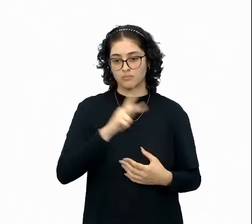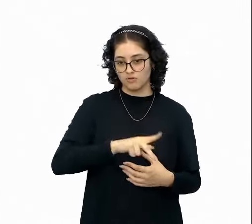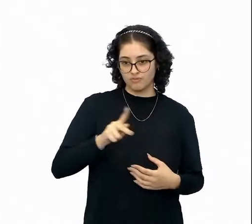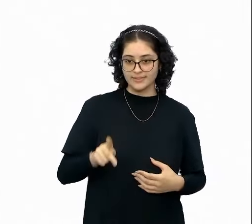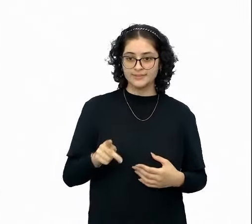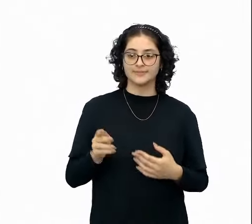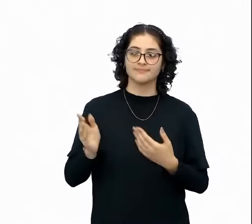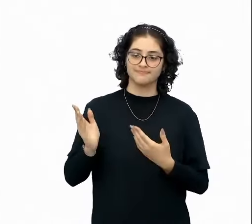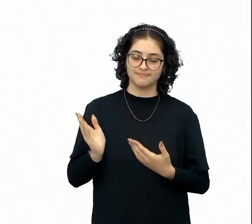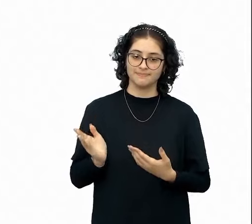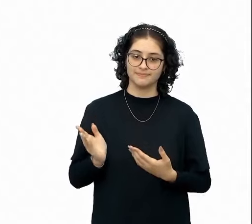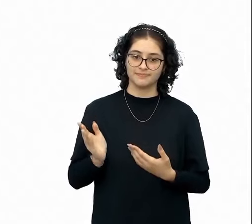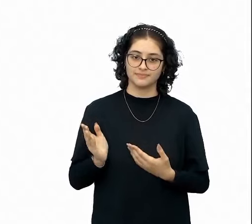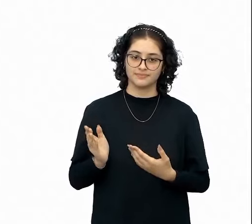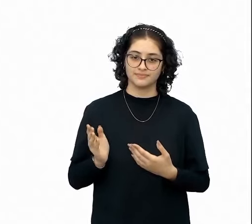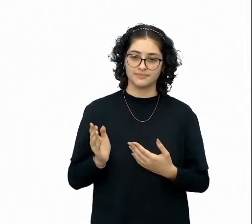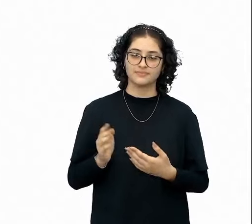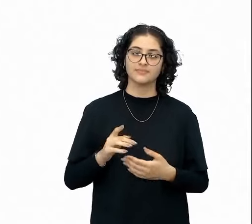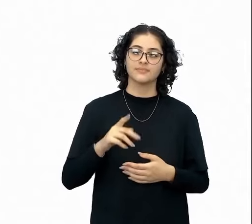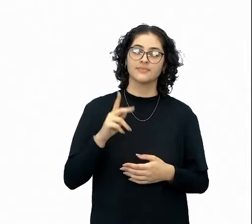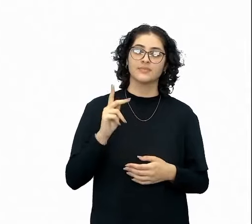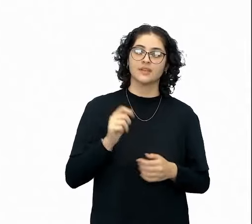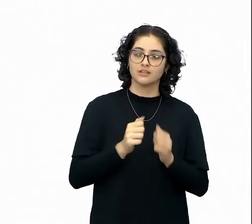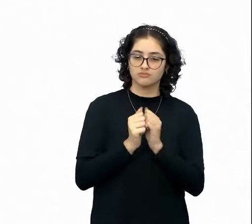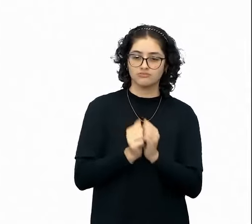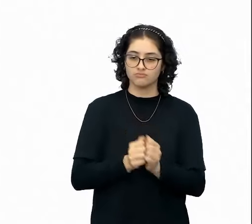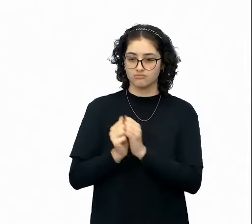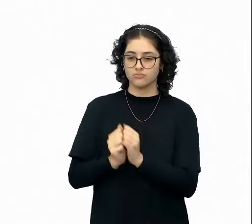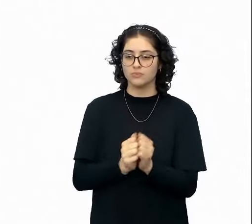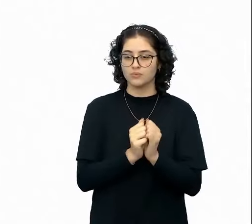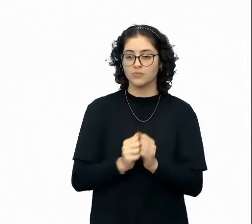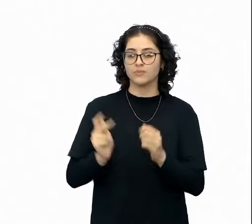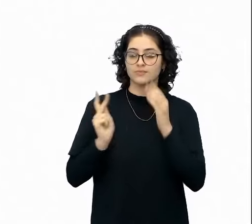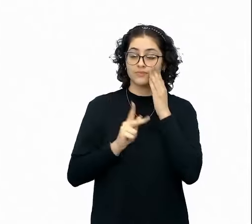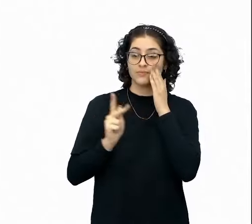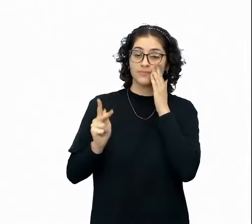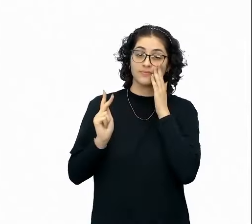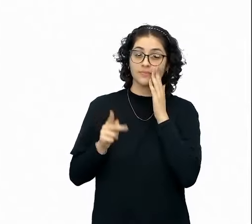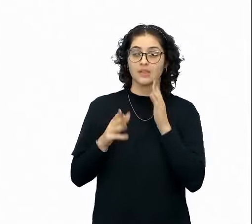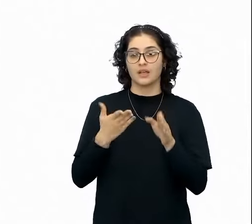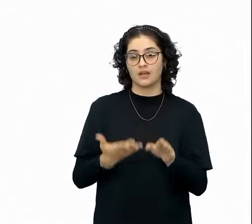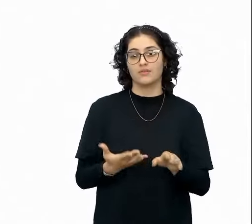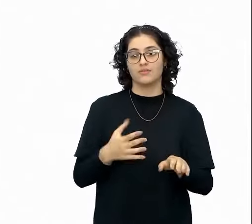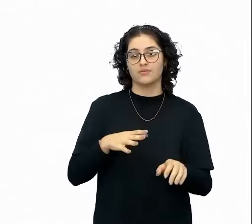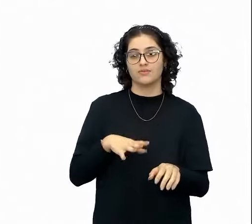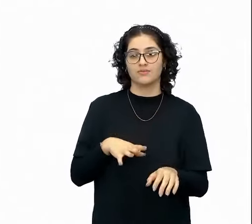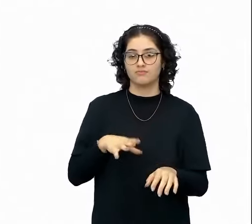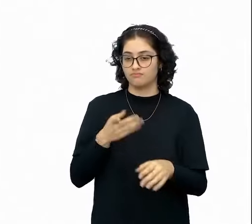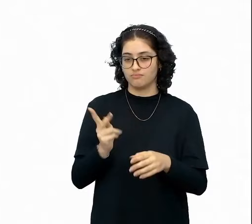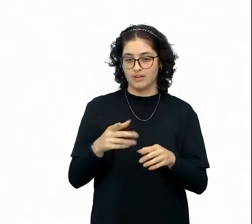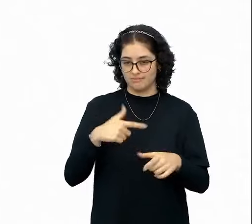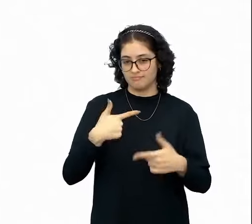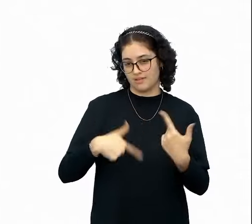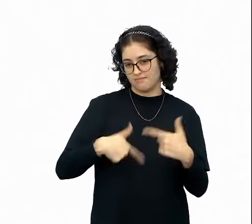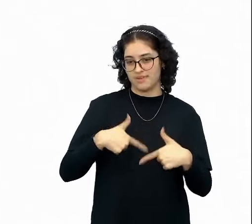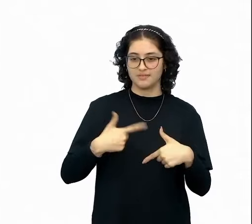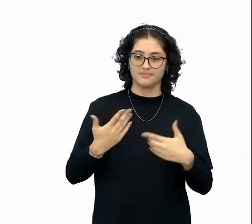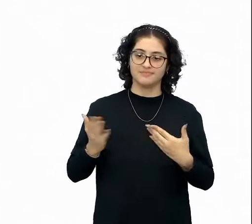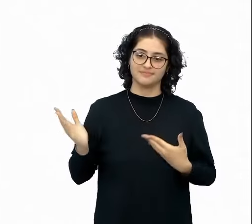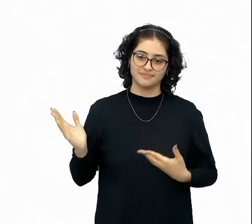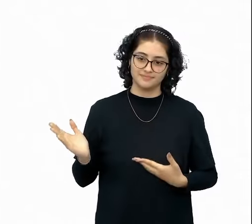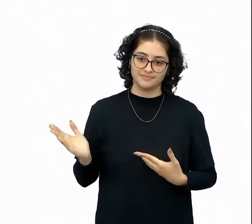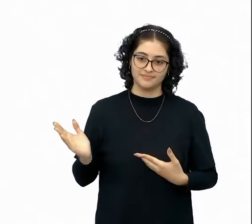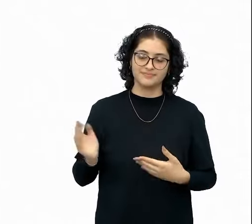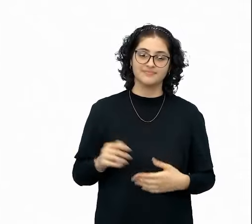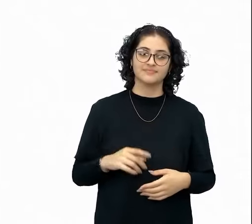né? Sempre junto aí com os professores nessa esse nosso trabalho, né?